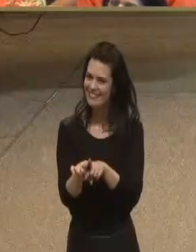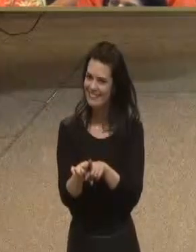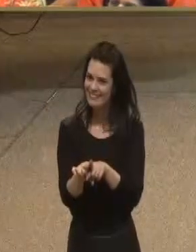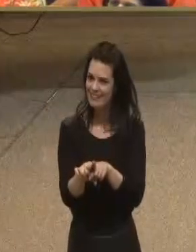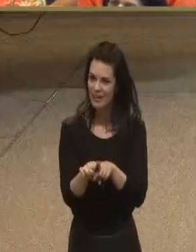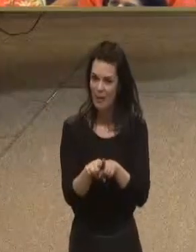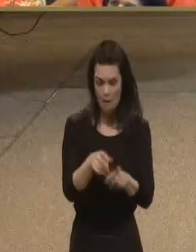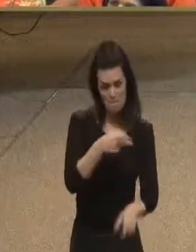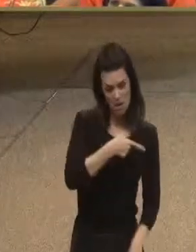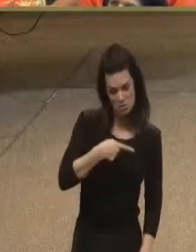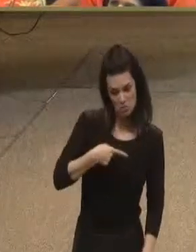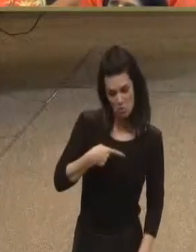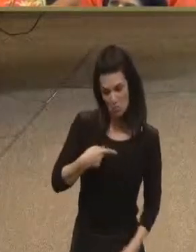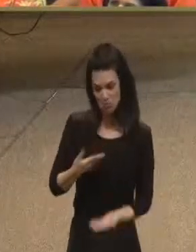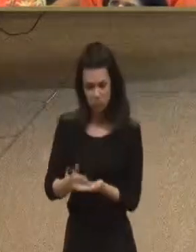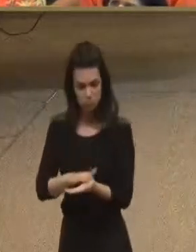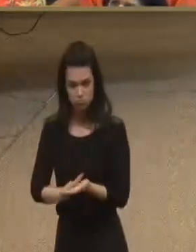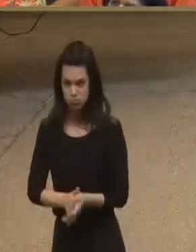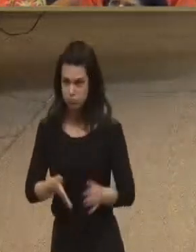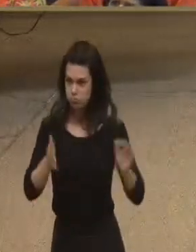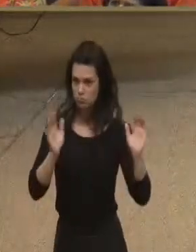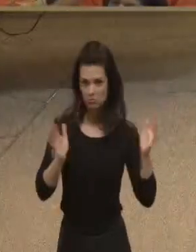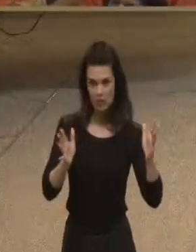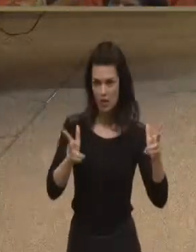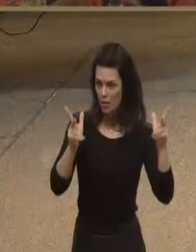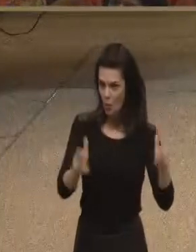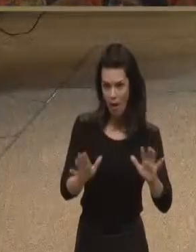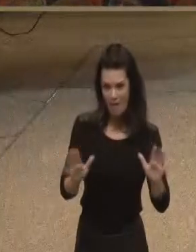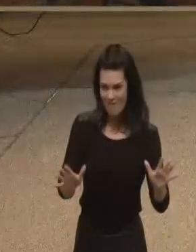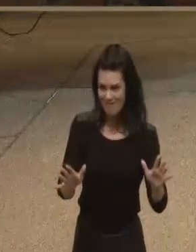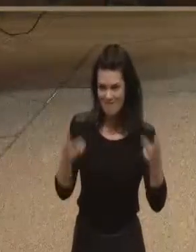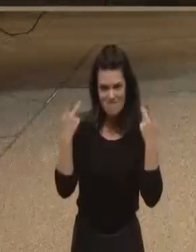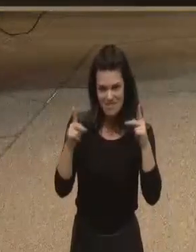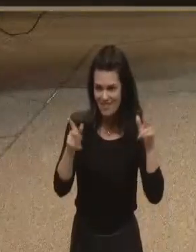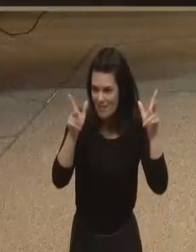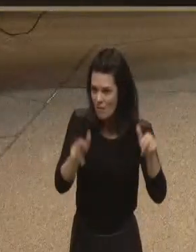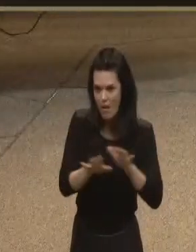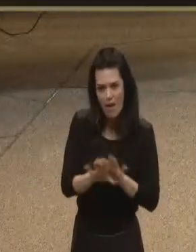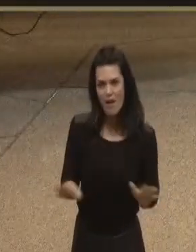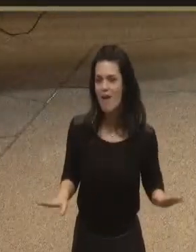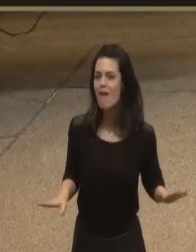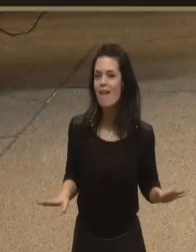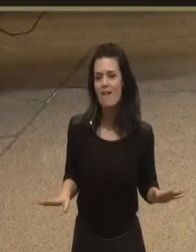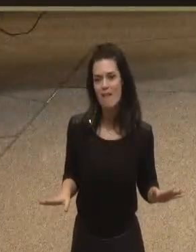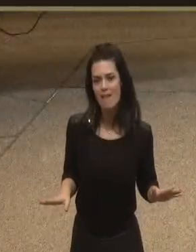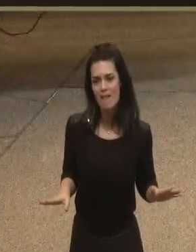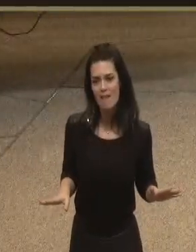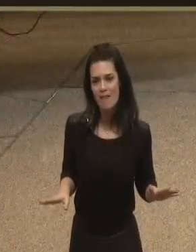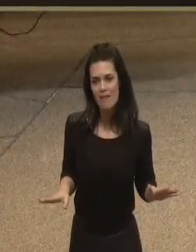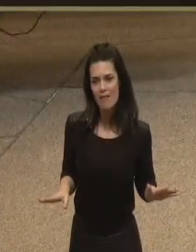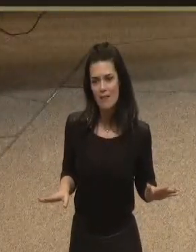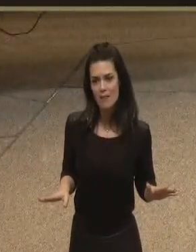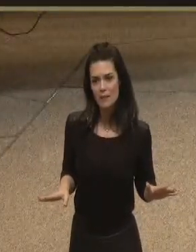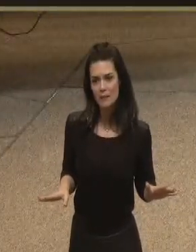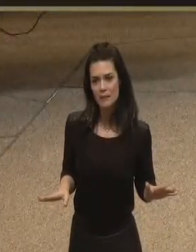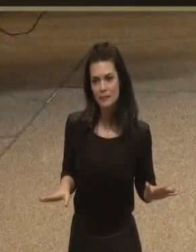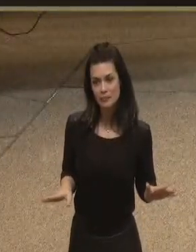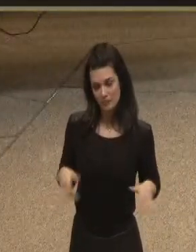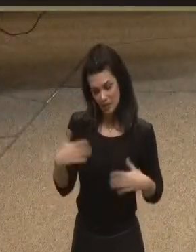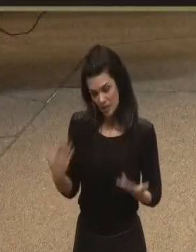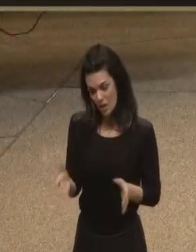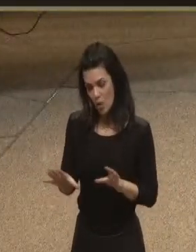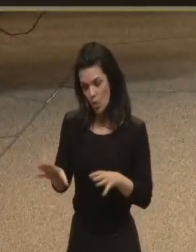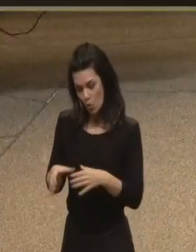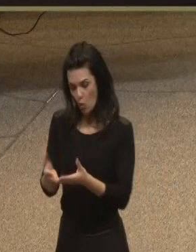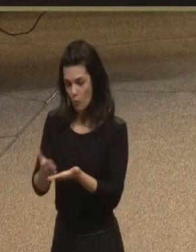chega também ao coração deles. E assim, meus irmãos, como os intérpretes são instrumentos